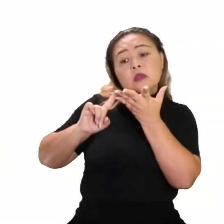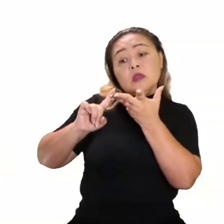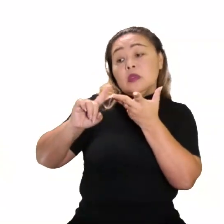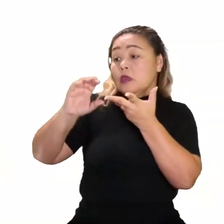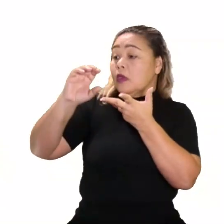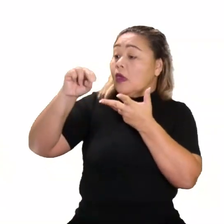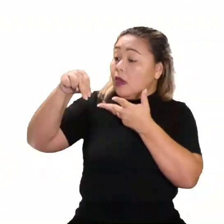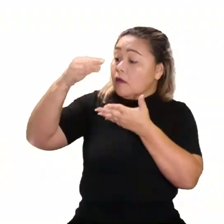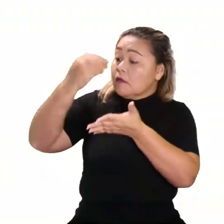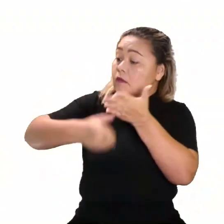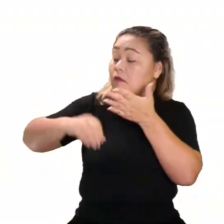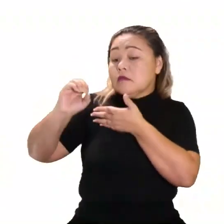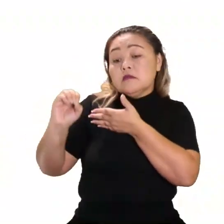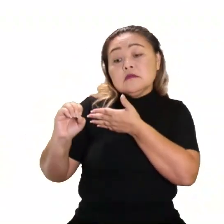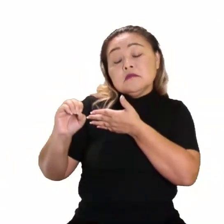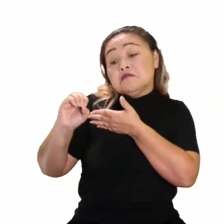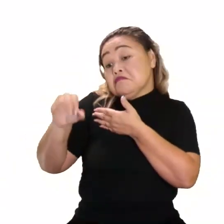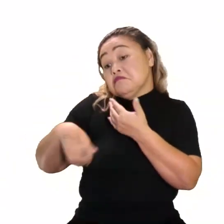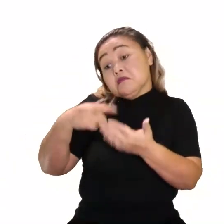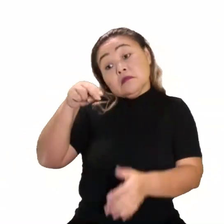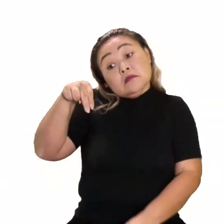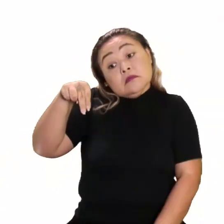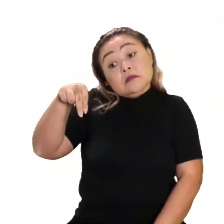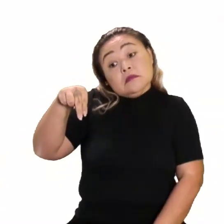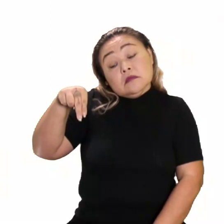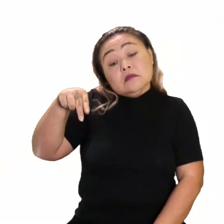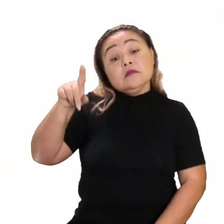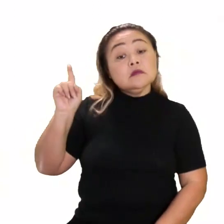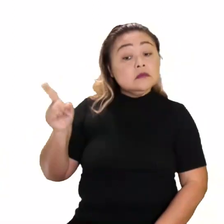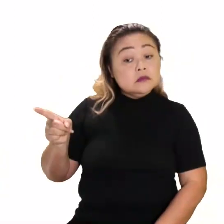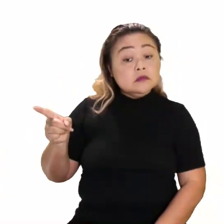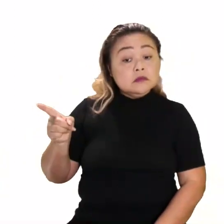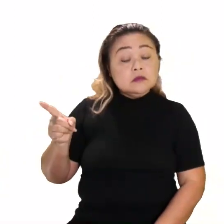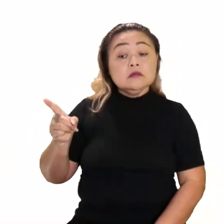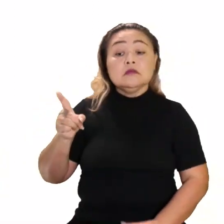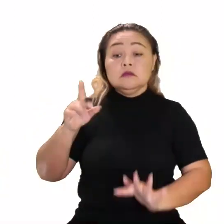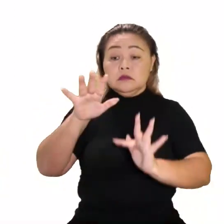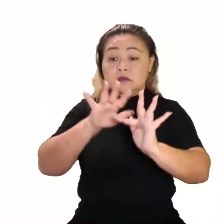menos 0. n menos 0 é n. E nesse caso o